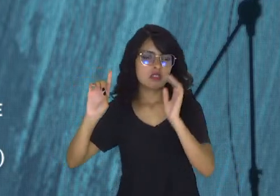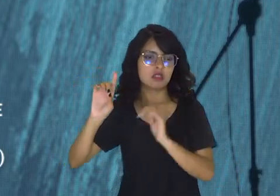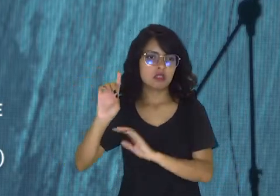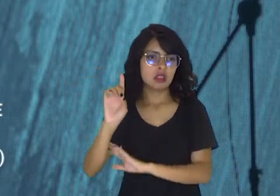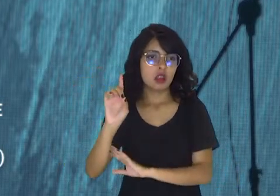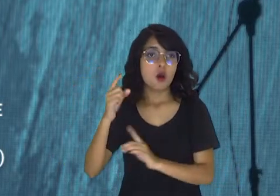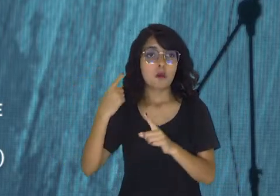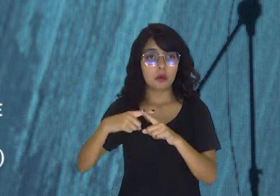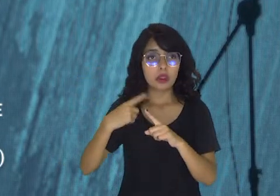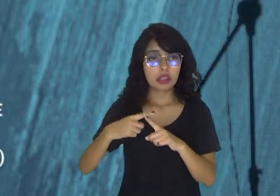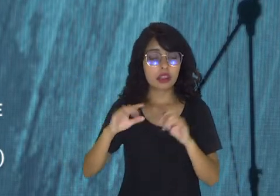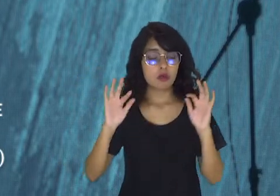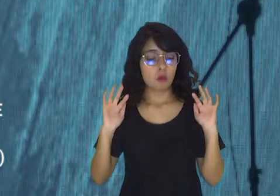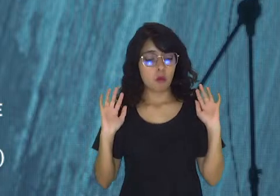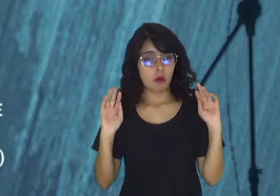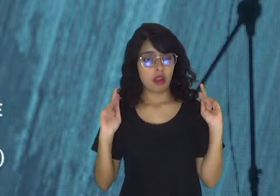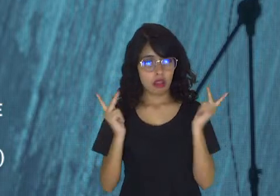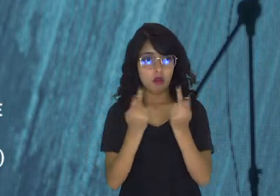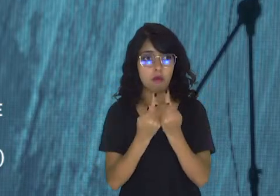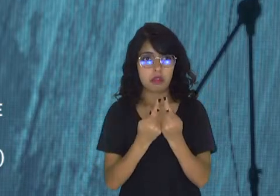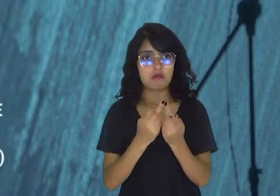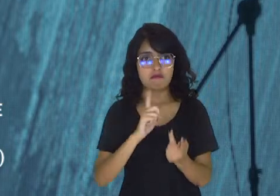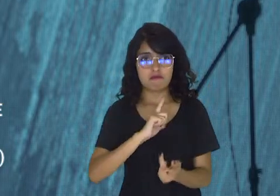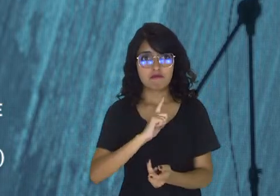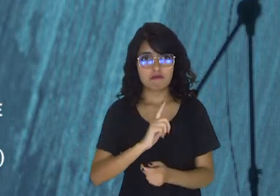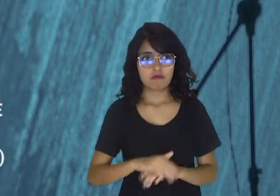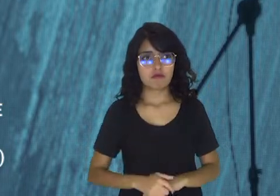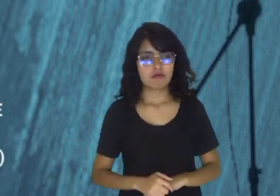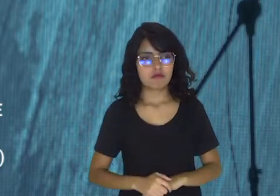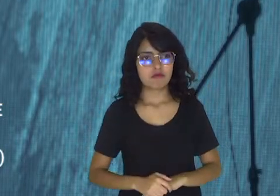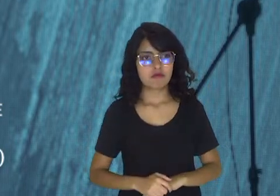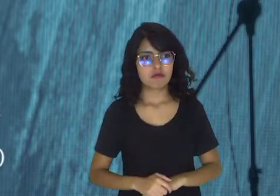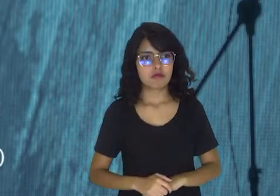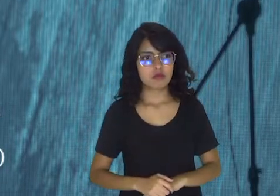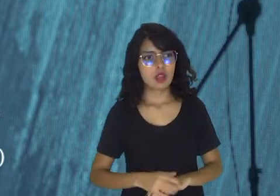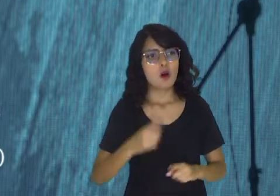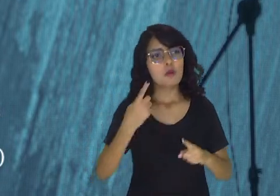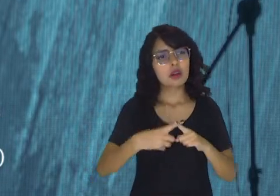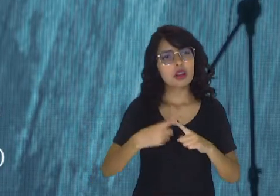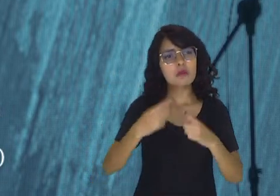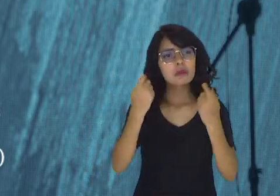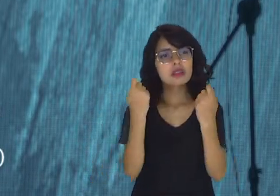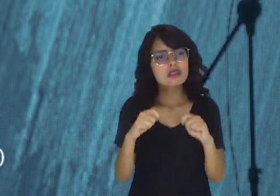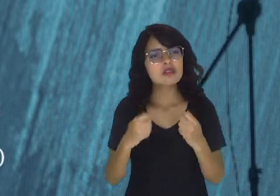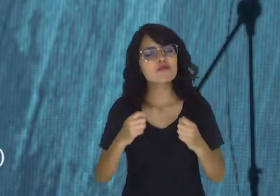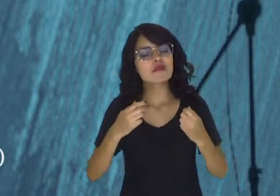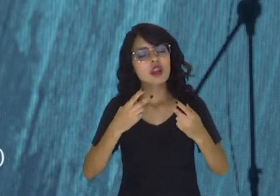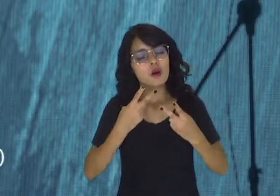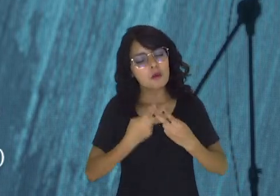grande recompensa. Porque necessitais de paciência,